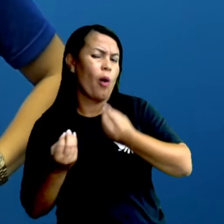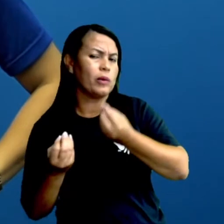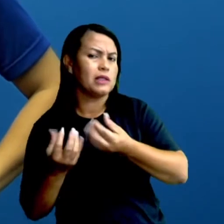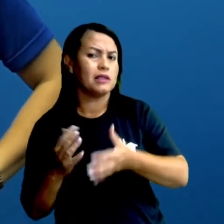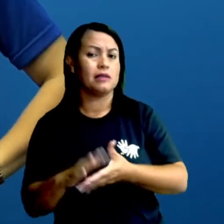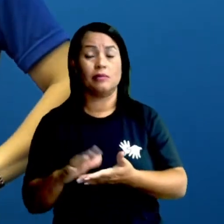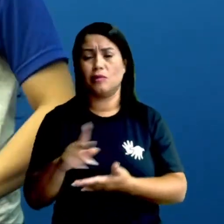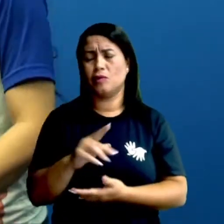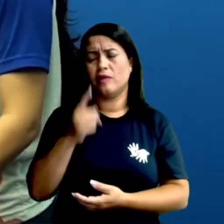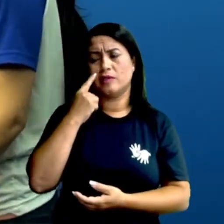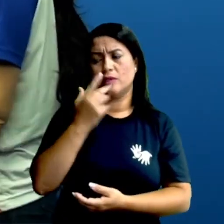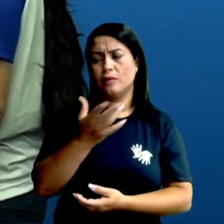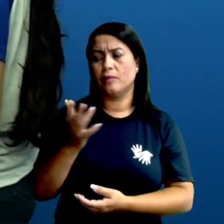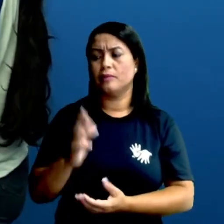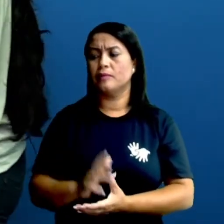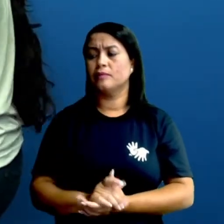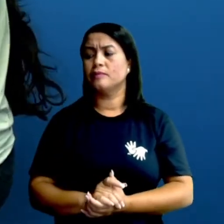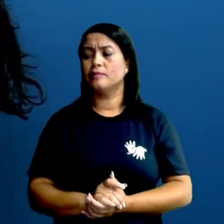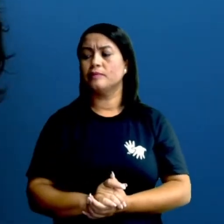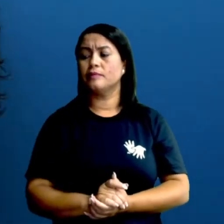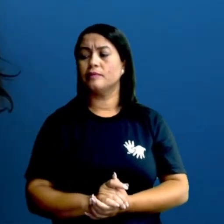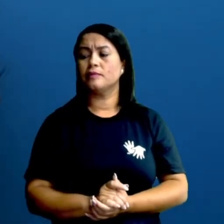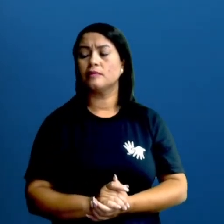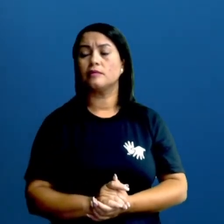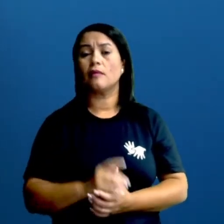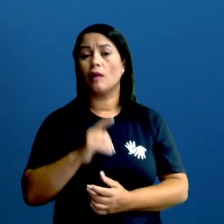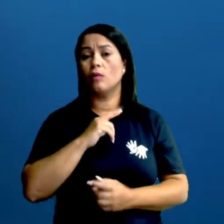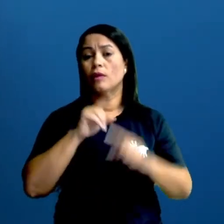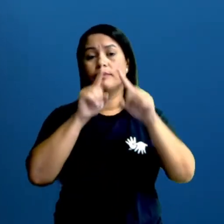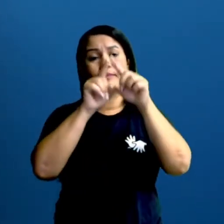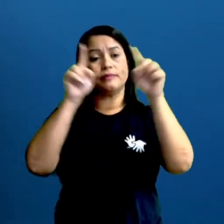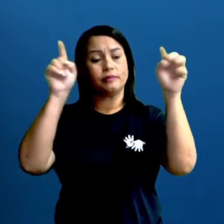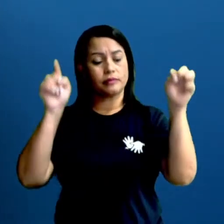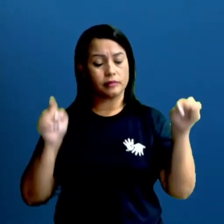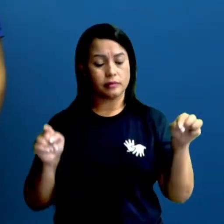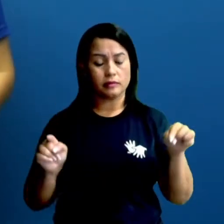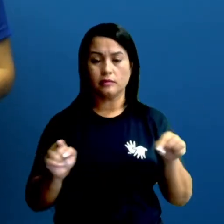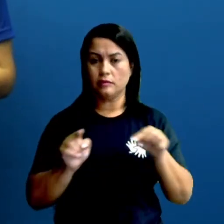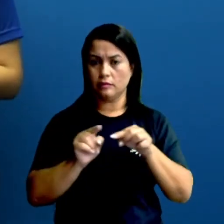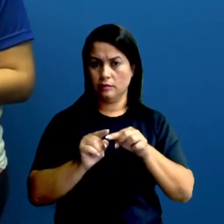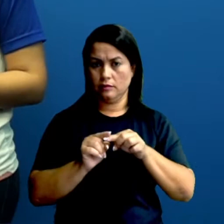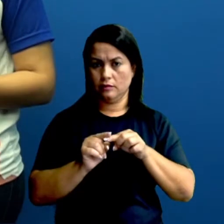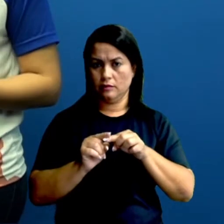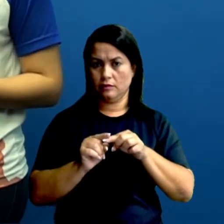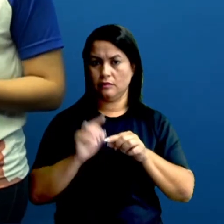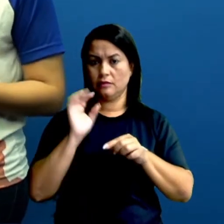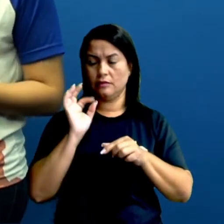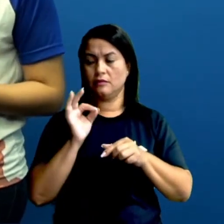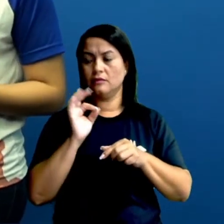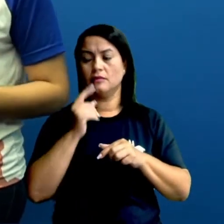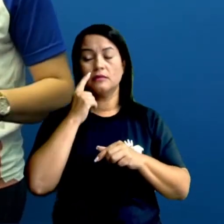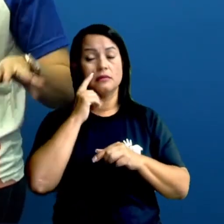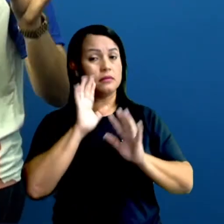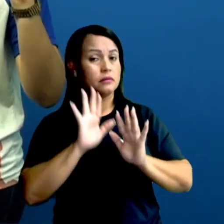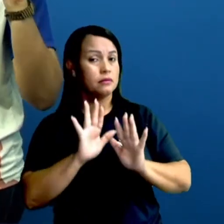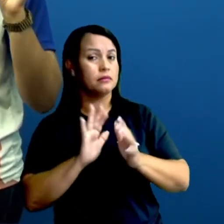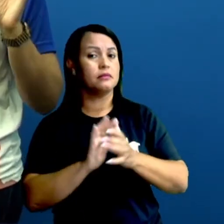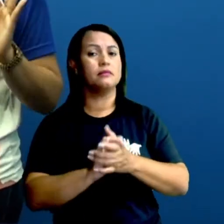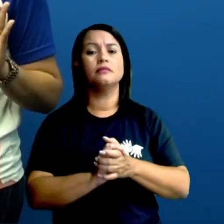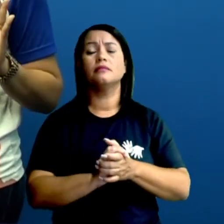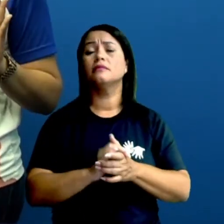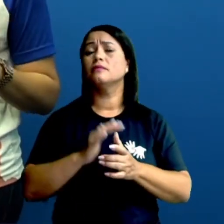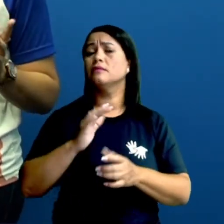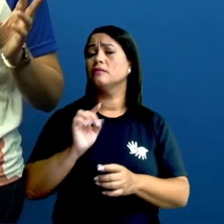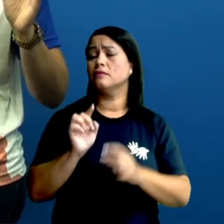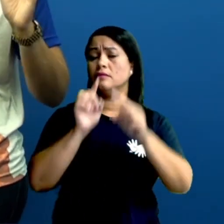Ó, desse jeitinho aqui, ó. Aqui eu tenho um retângulo, não é isso? Porém,